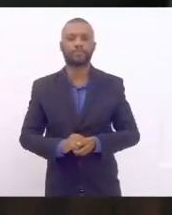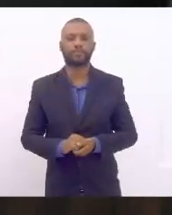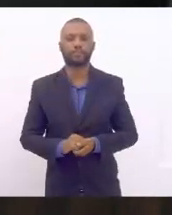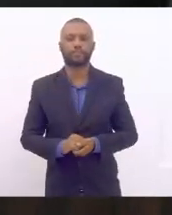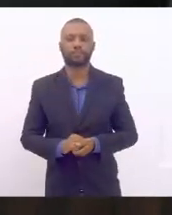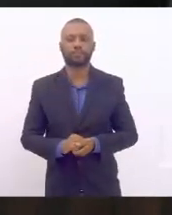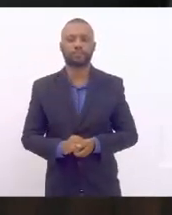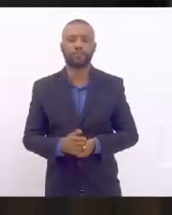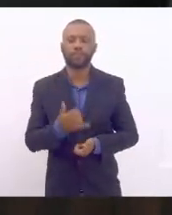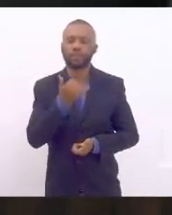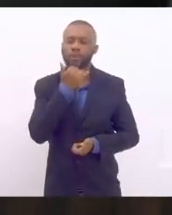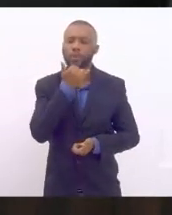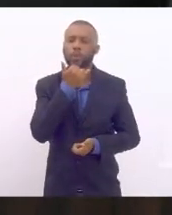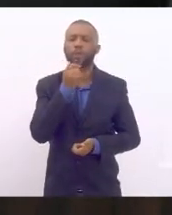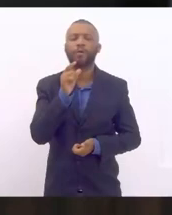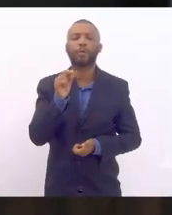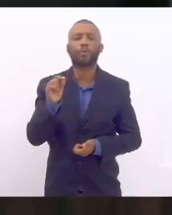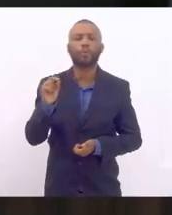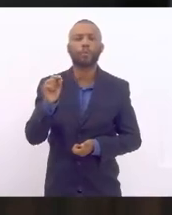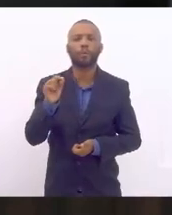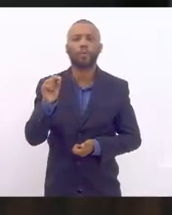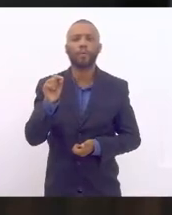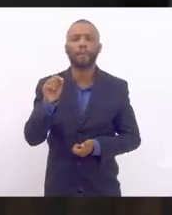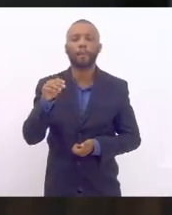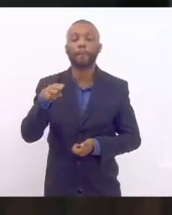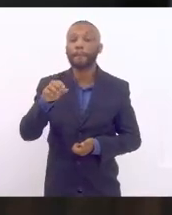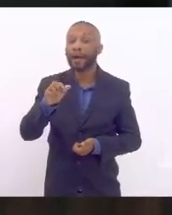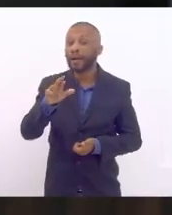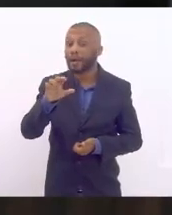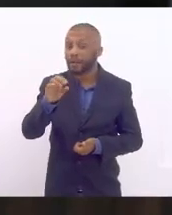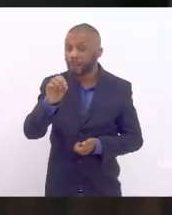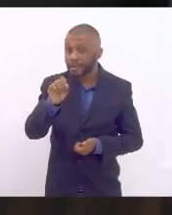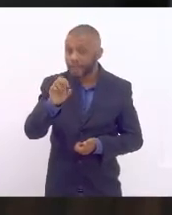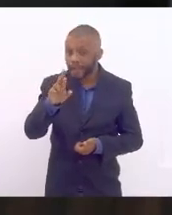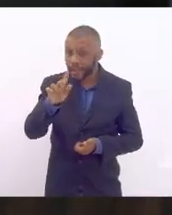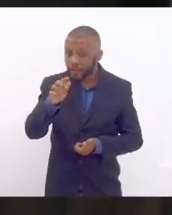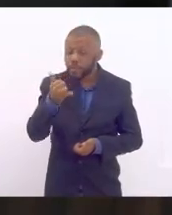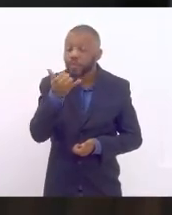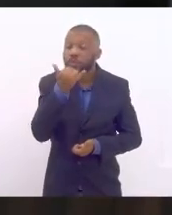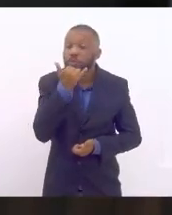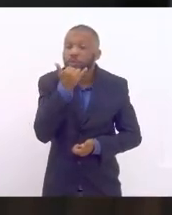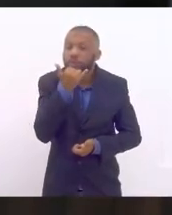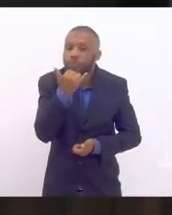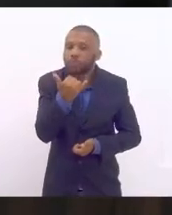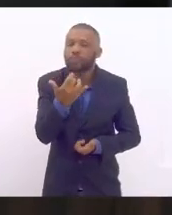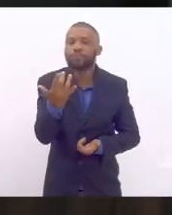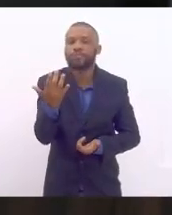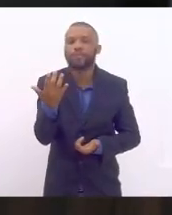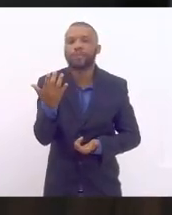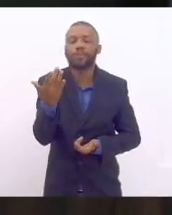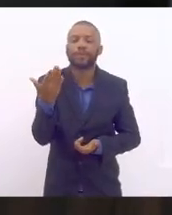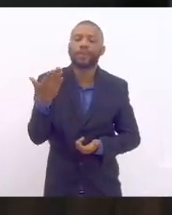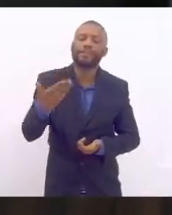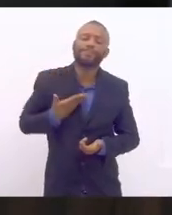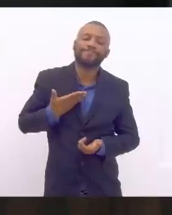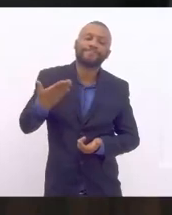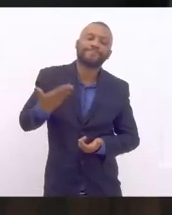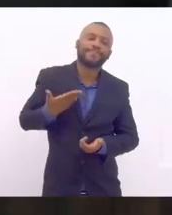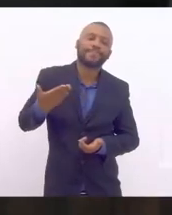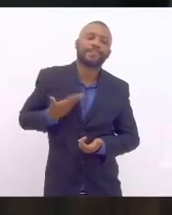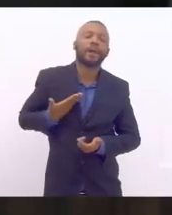e o Mário o Mário Sérgio Perdão meu irmão a nossa querida